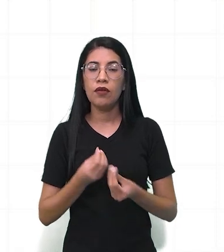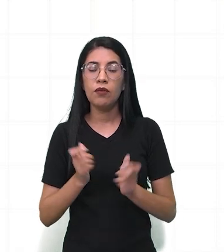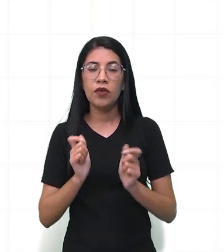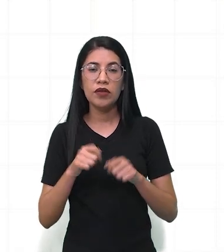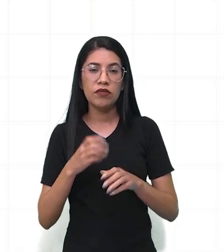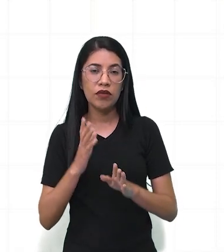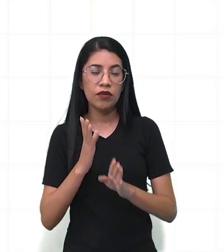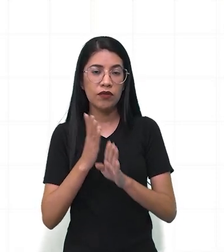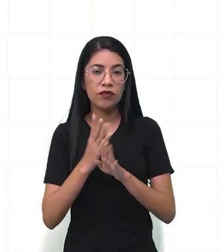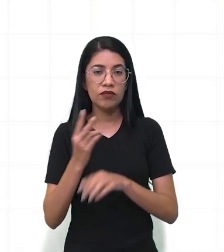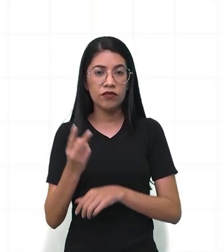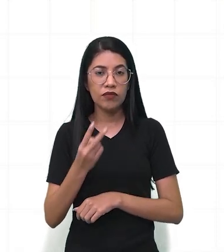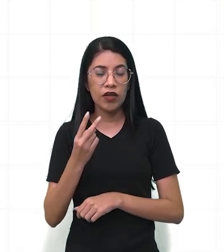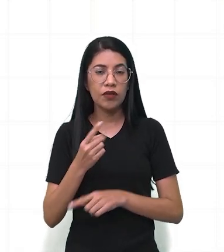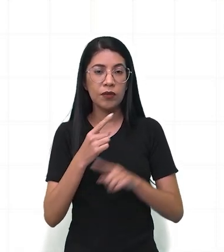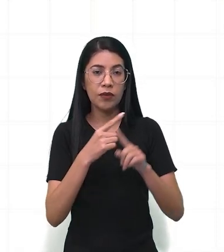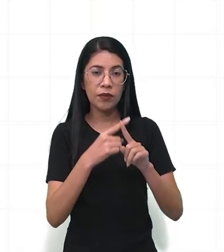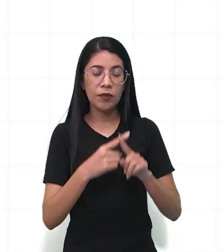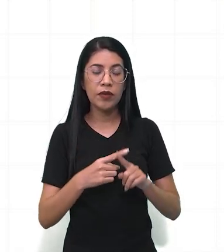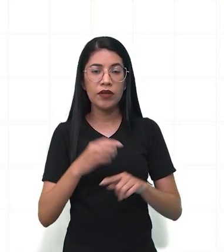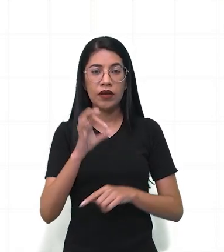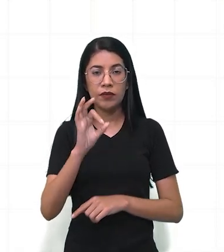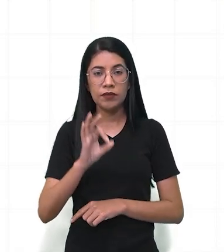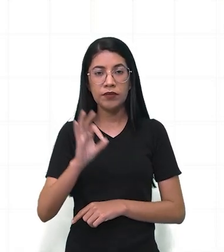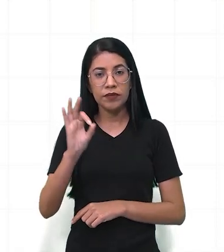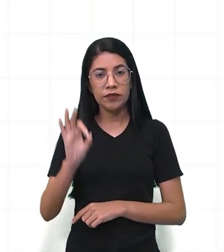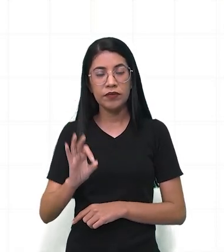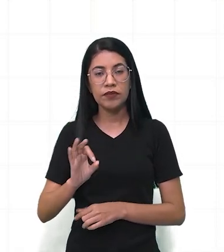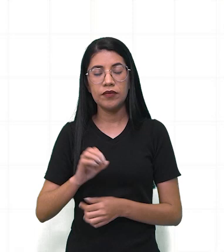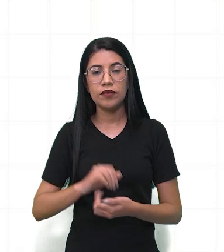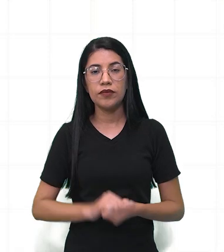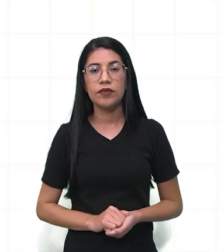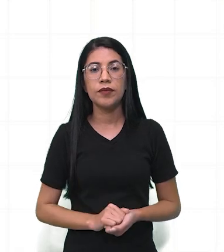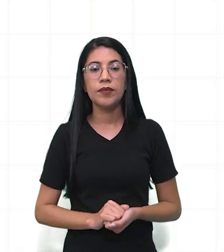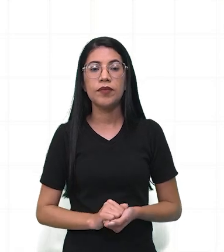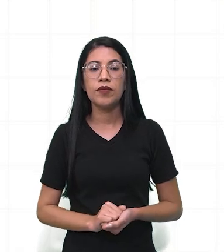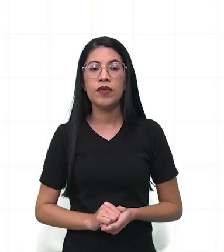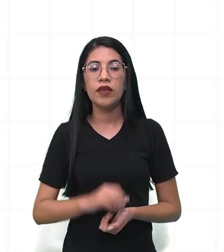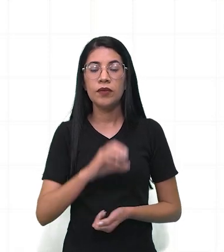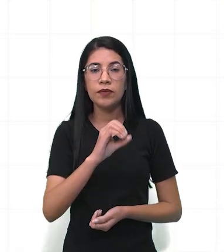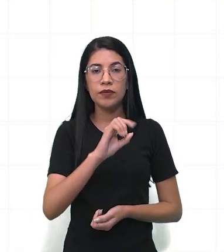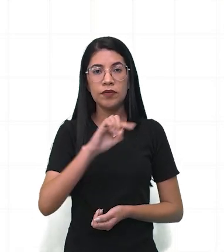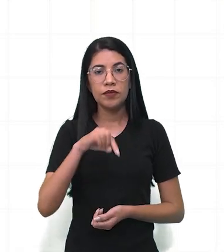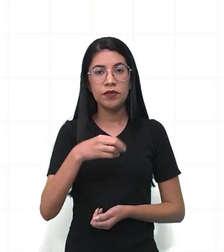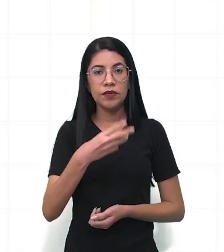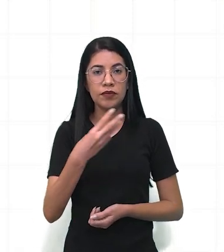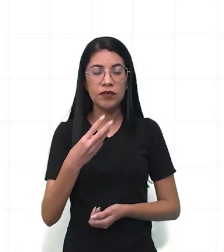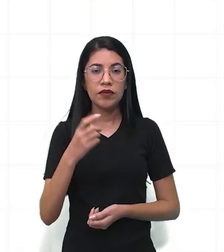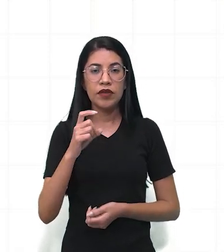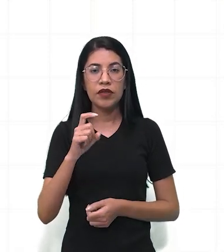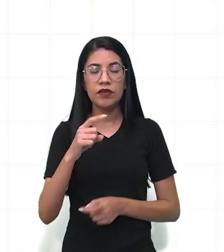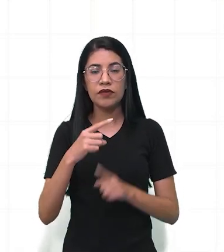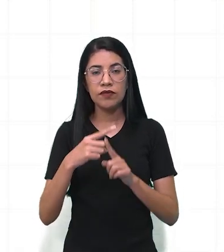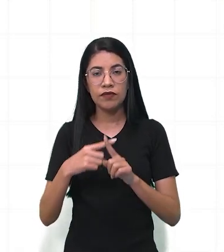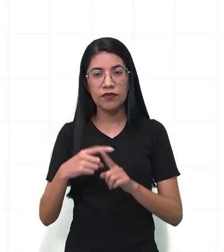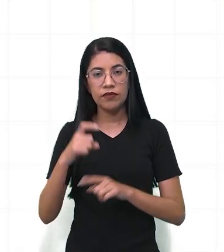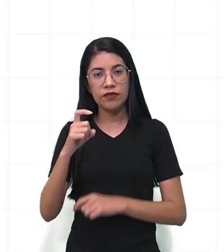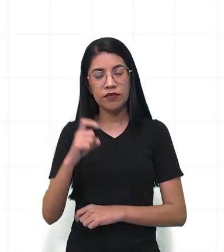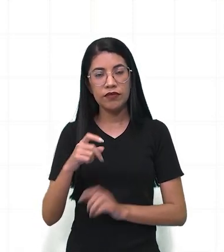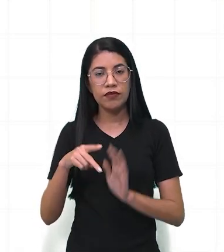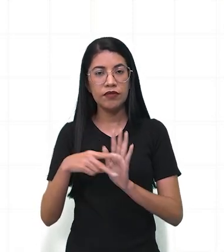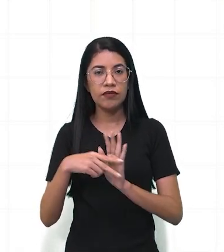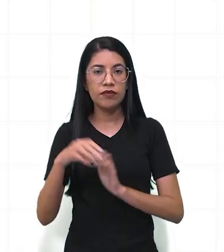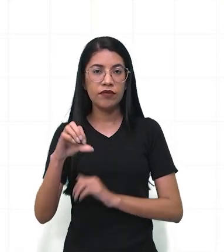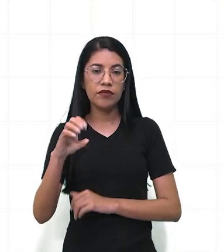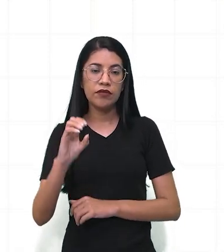essa porcentagem por esse valor. Então, 0,3 vezes x deu 90, certo? Quem é esse x, então? O que